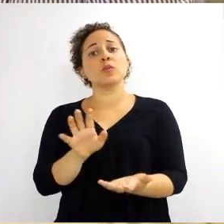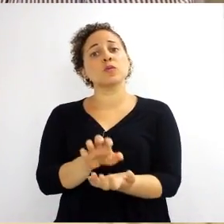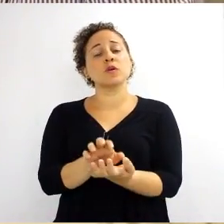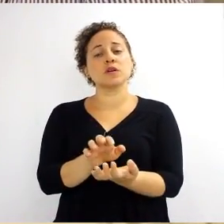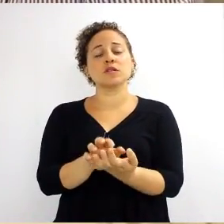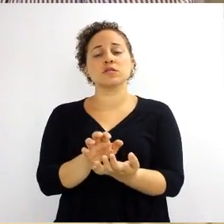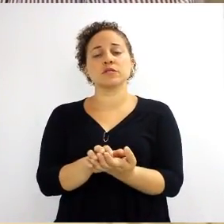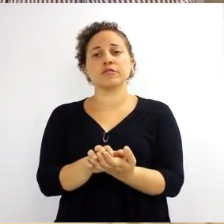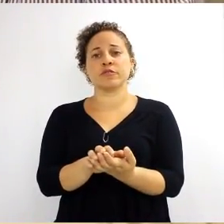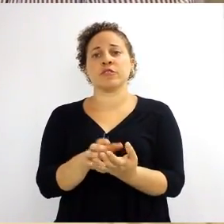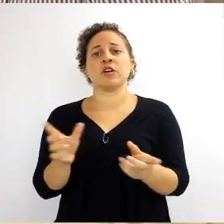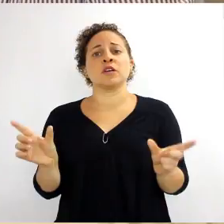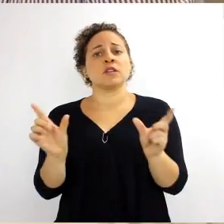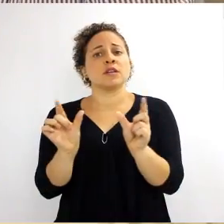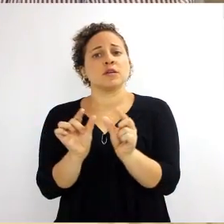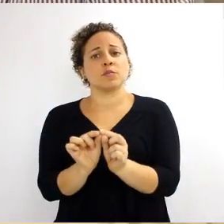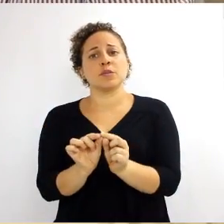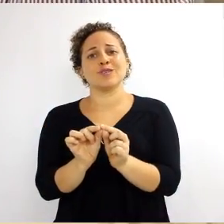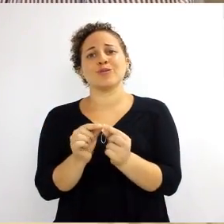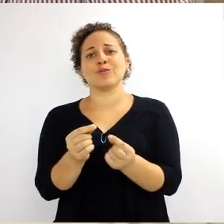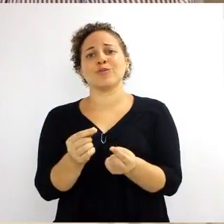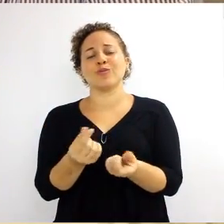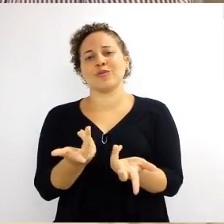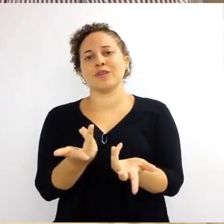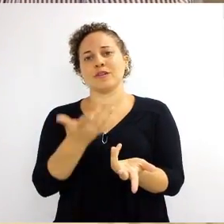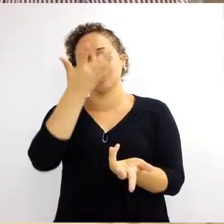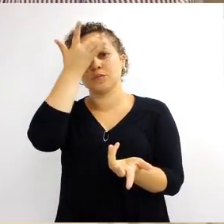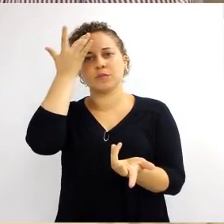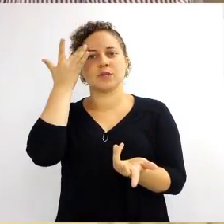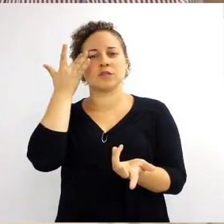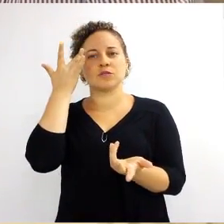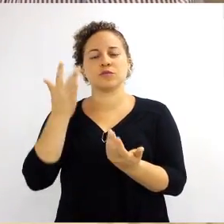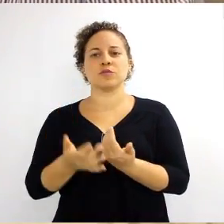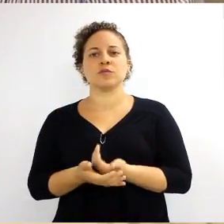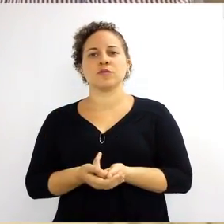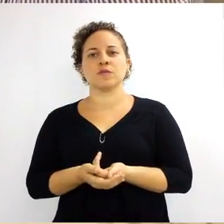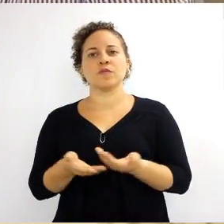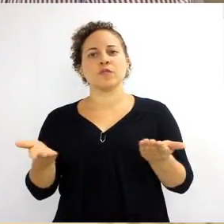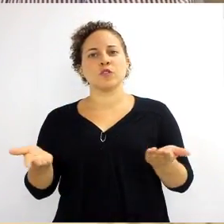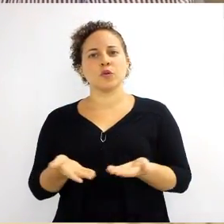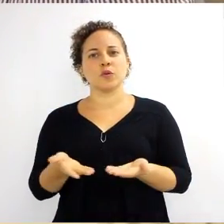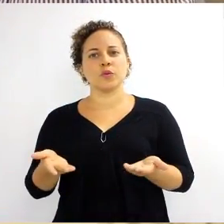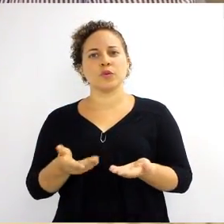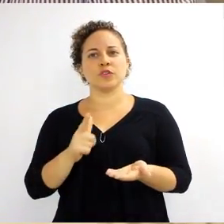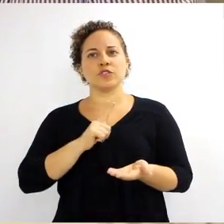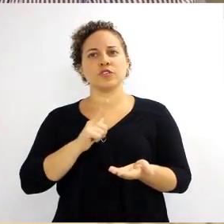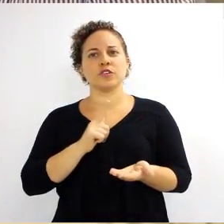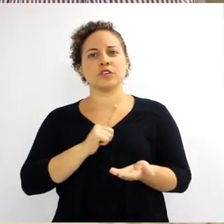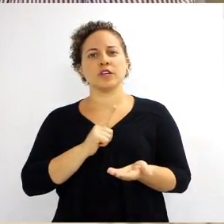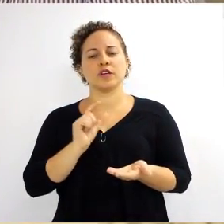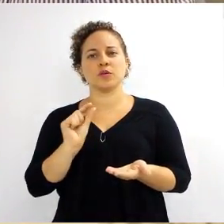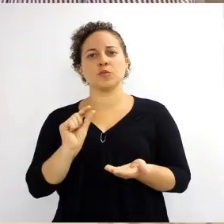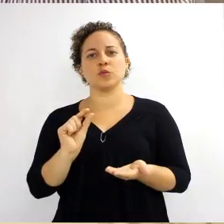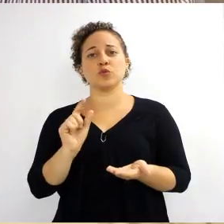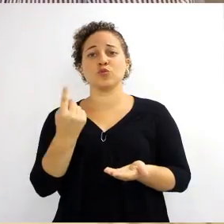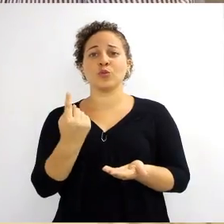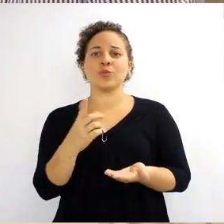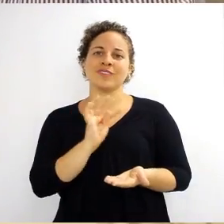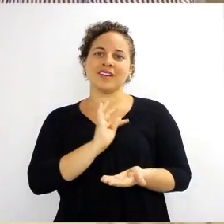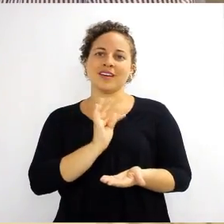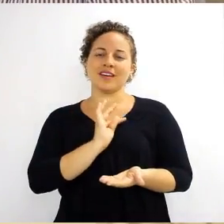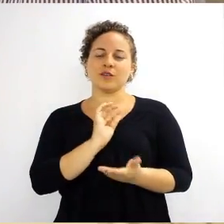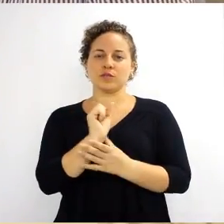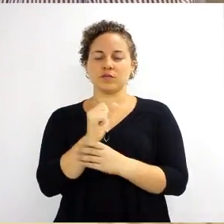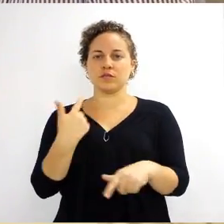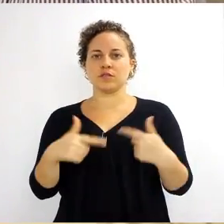a redução do seu quadro de pessoal, né, hoje só dispõe de um técnico de segurança do trabalho.